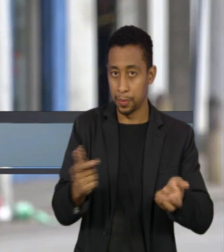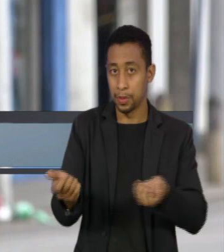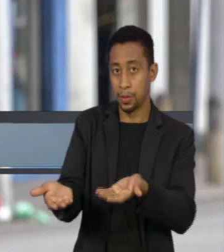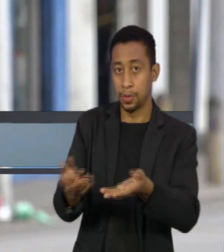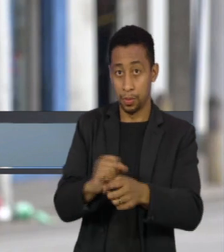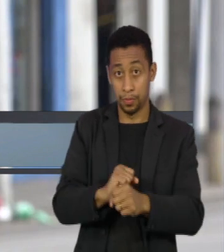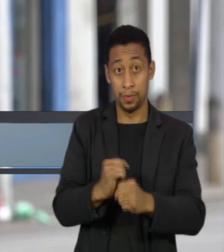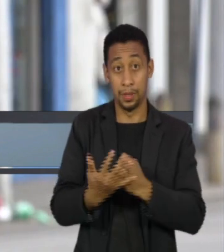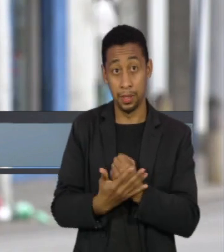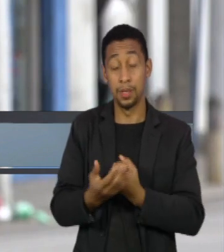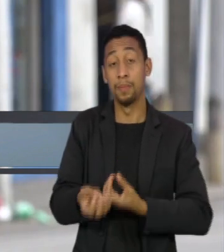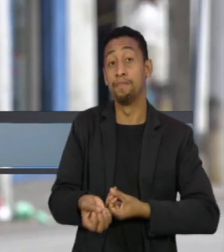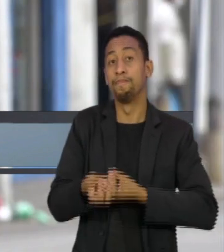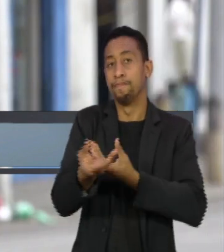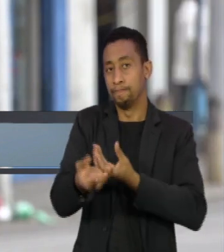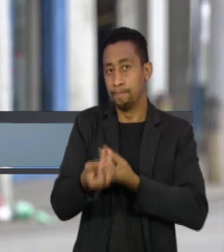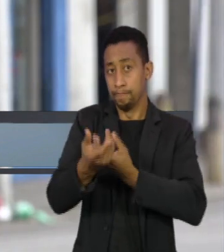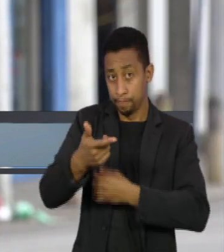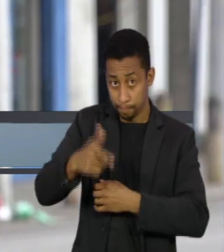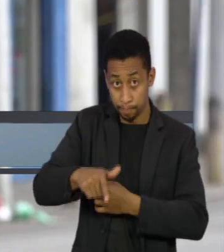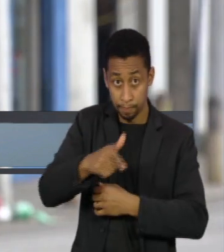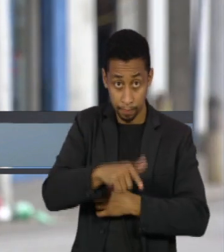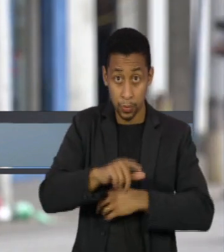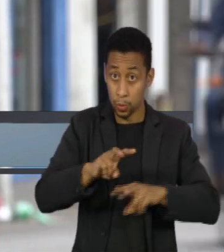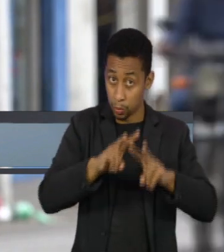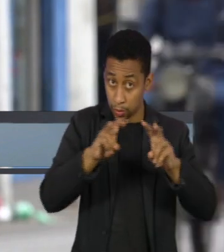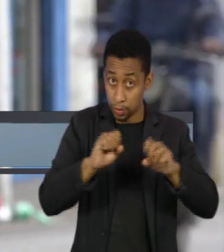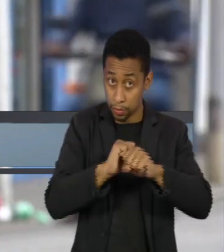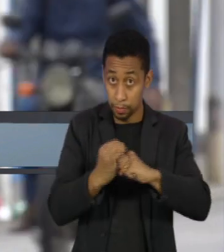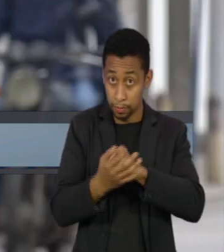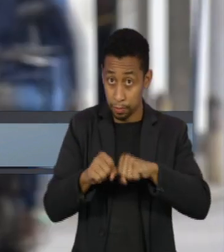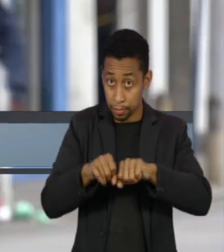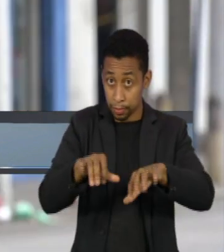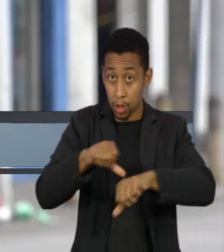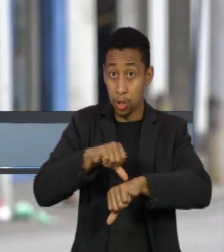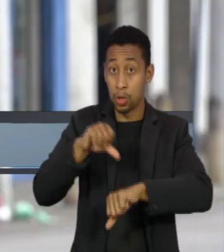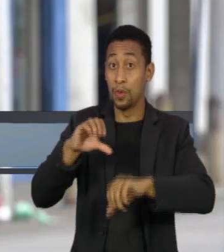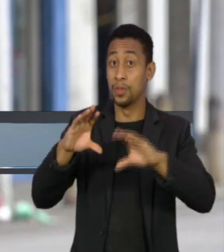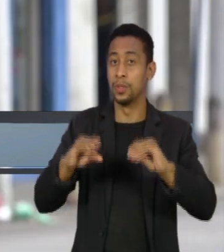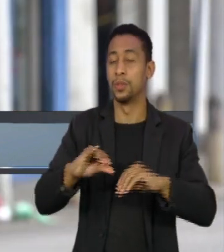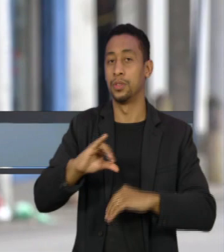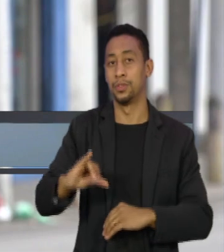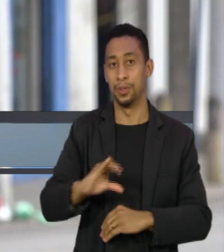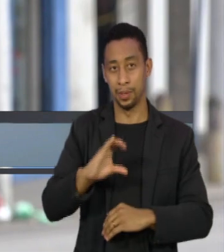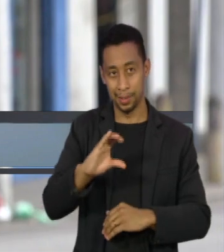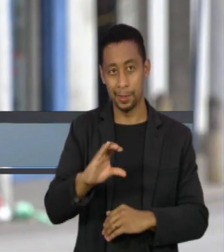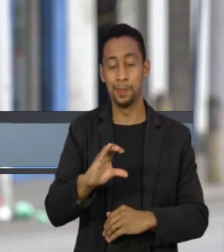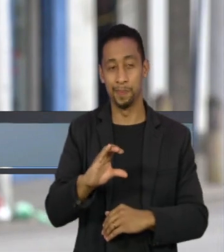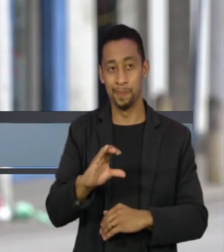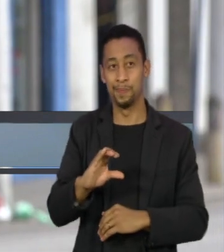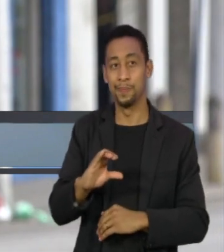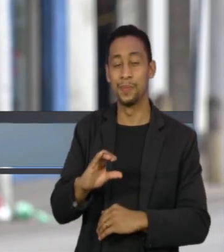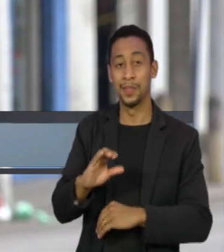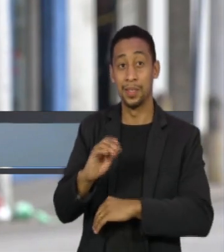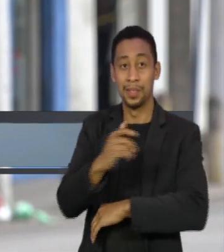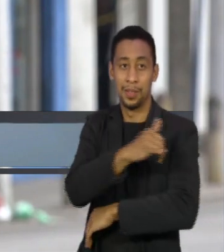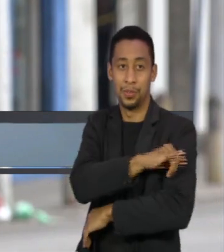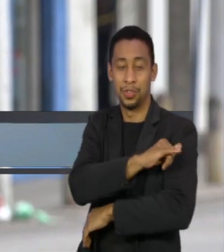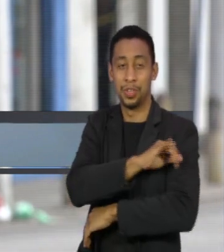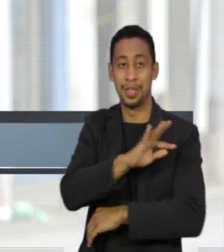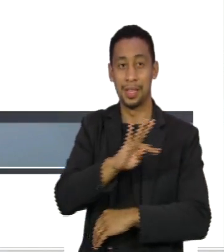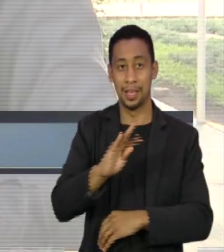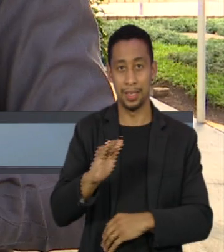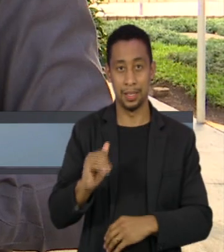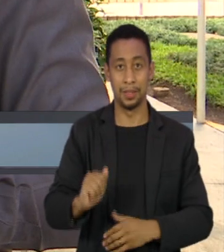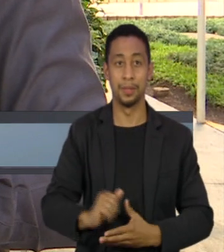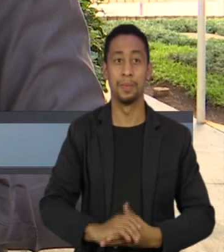Covid-19. Mais informações sobre a pandemia você vê às 9 da noite no Jornal da Cultura. Do Rio de Janeiro, Thaís